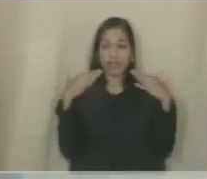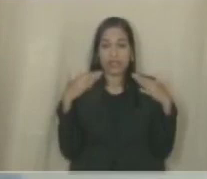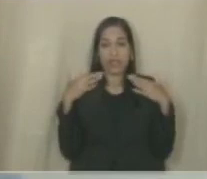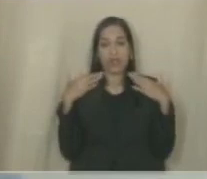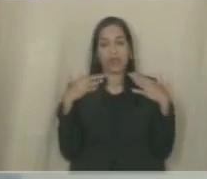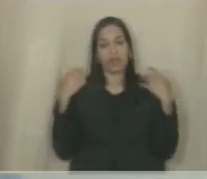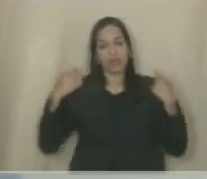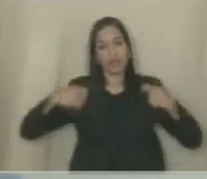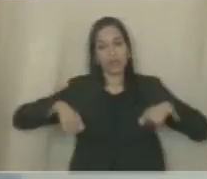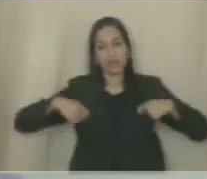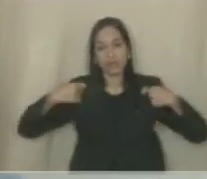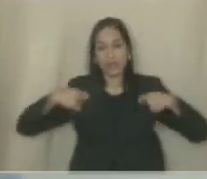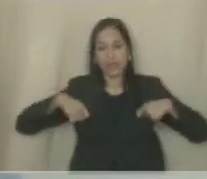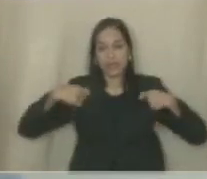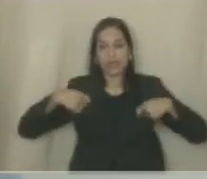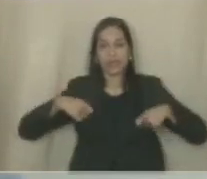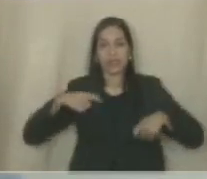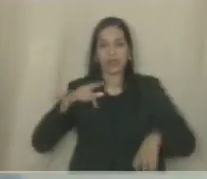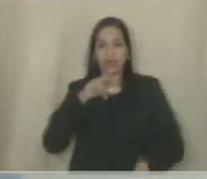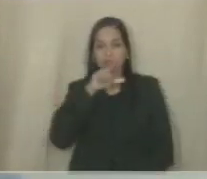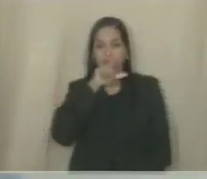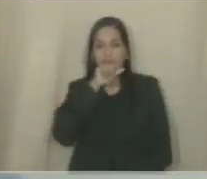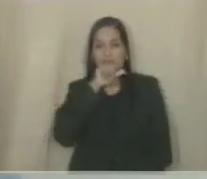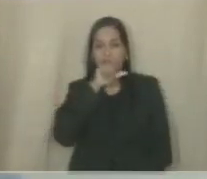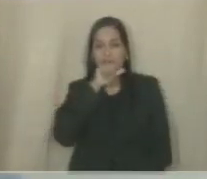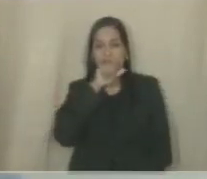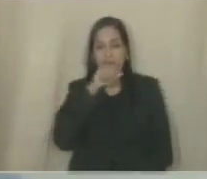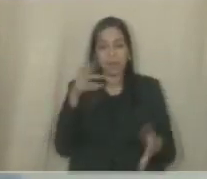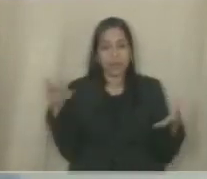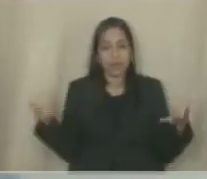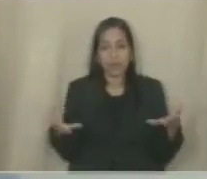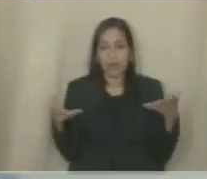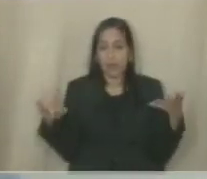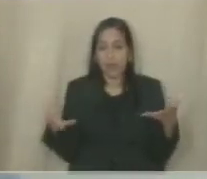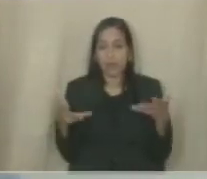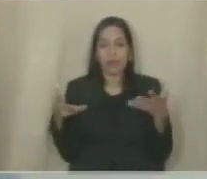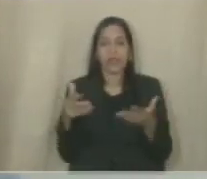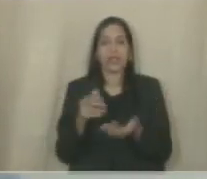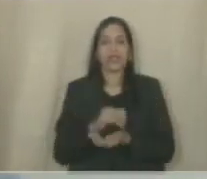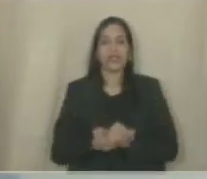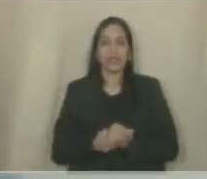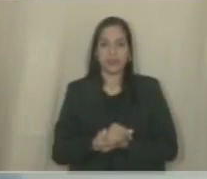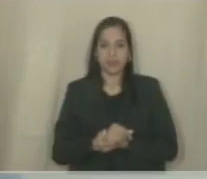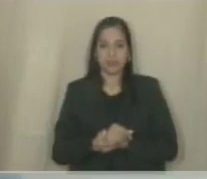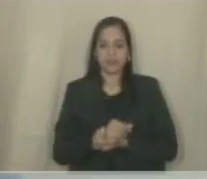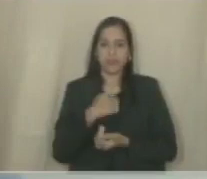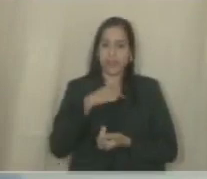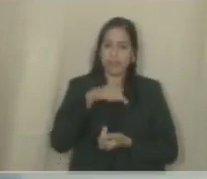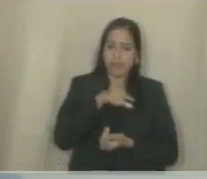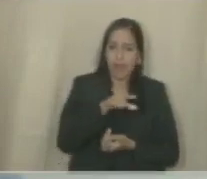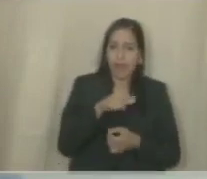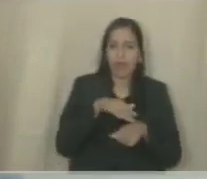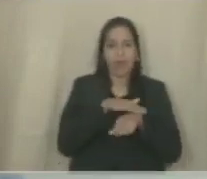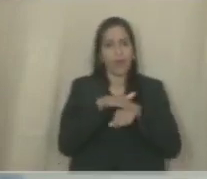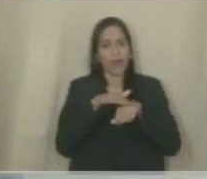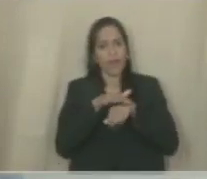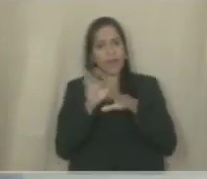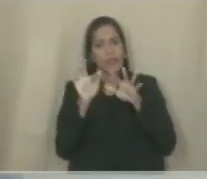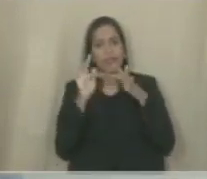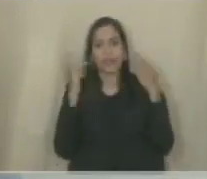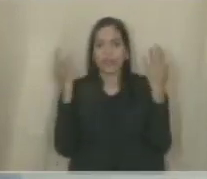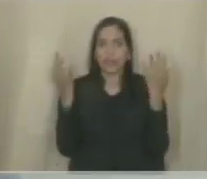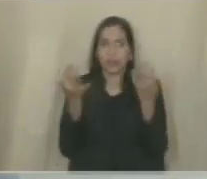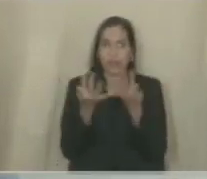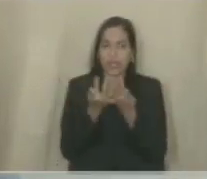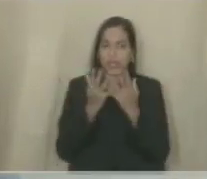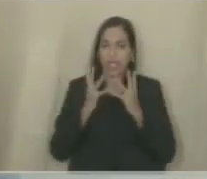e é preciso que o PSB se mobilize, que vá lá, tire aquelas famílias, que possa limpar aquele